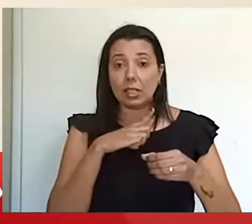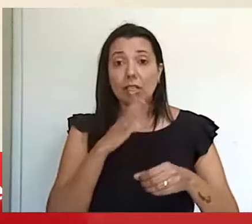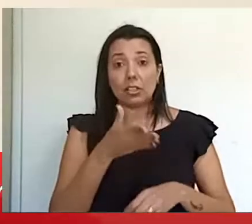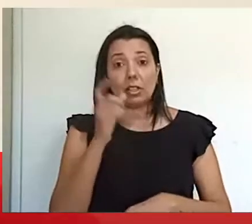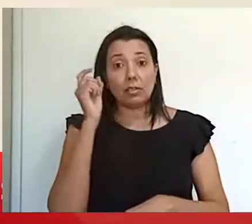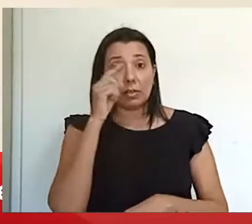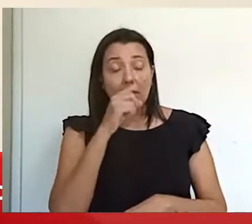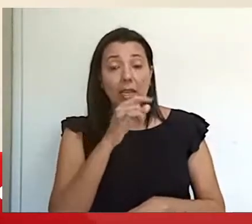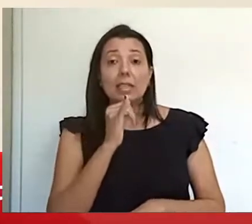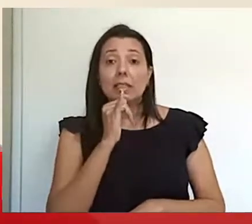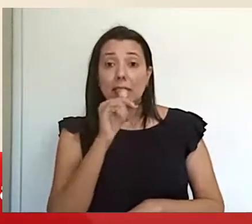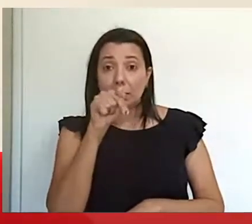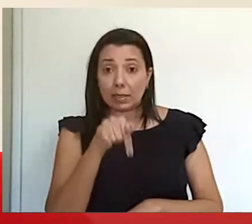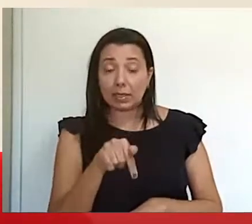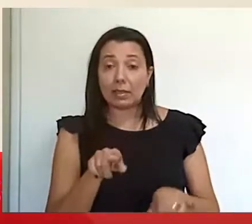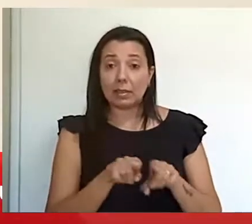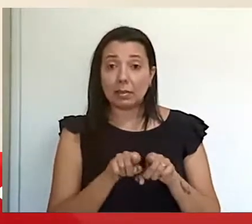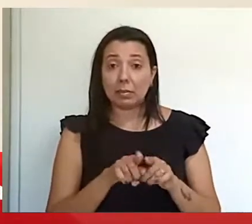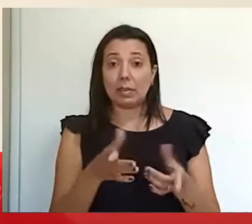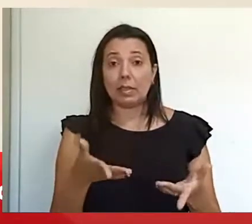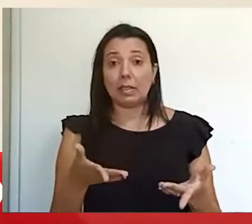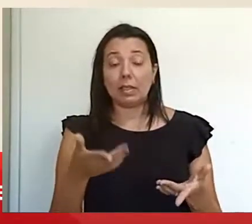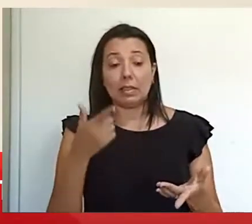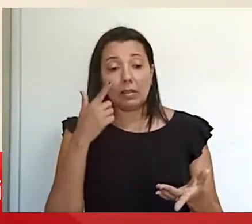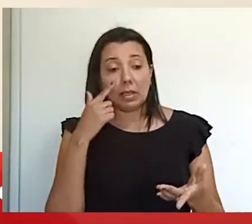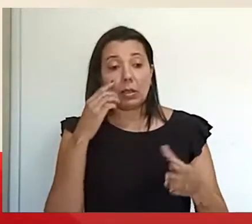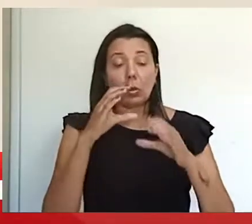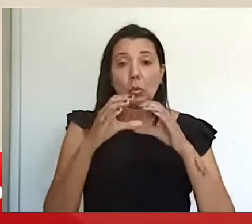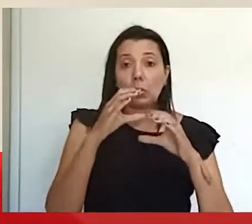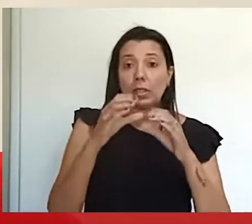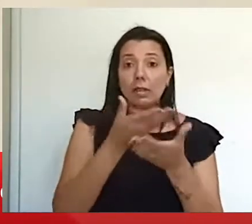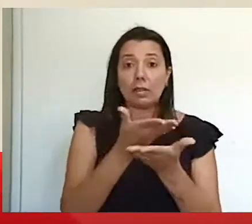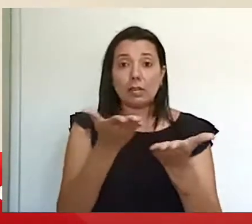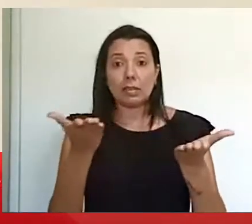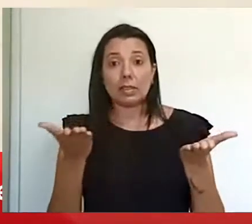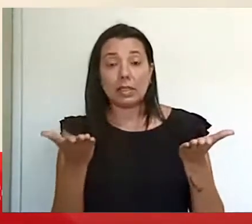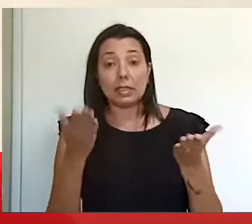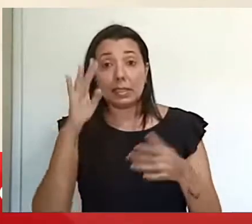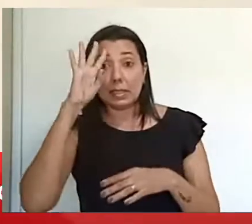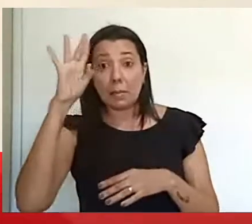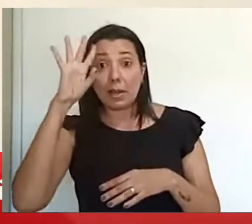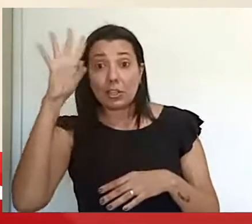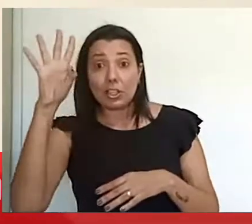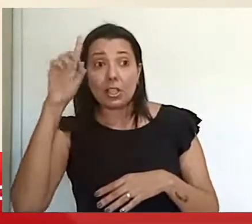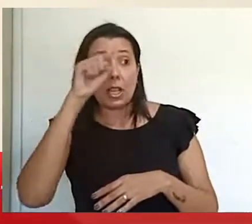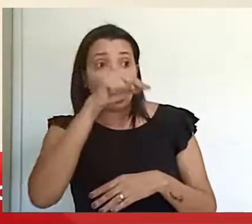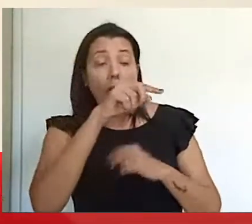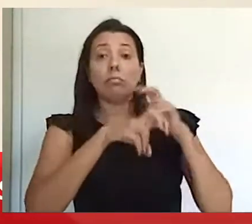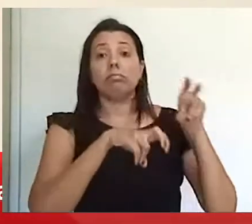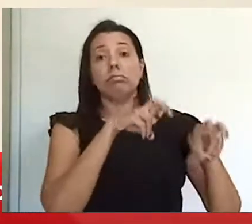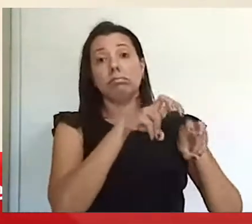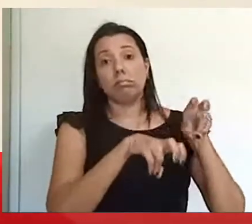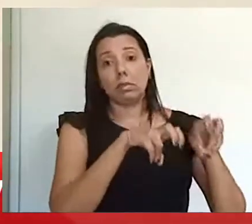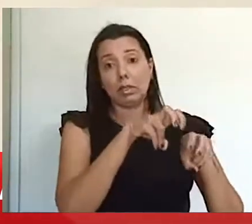aqui, né, tentando me comunicar com vocês, imagine no campo, né, o que nós podemos